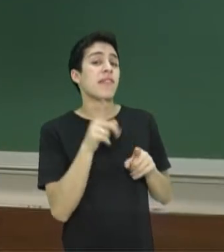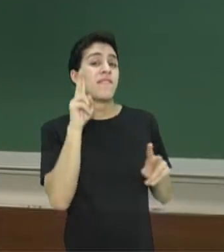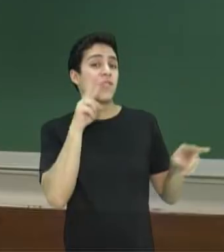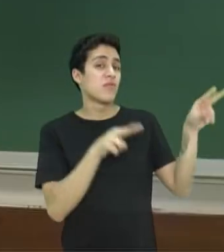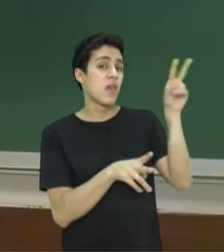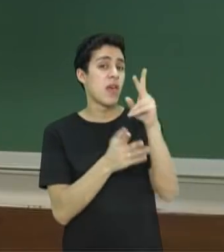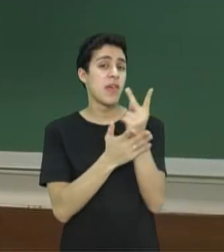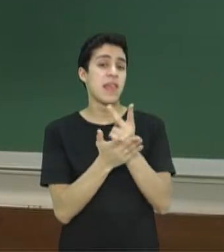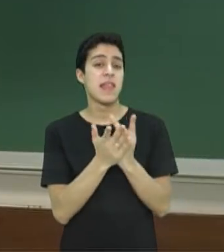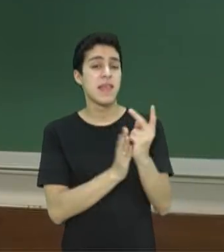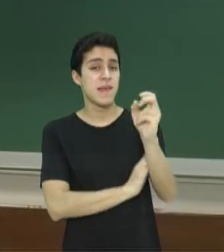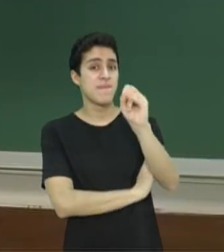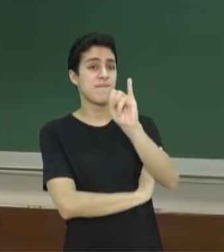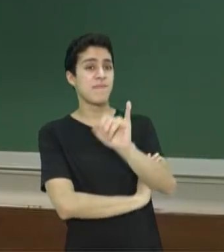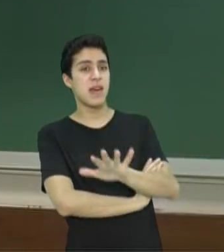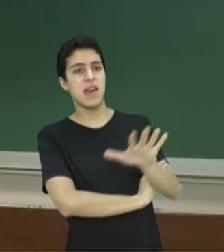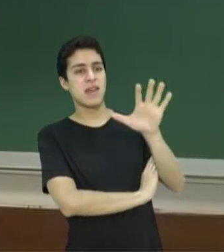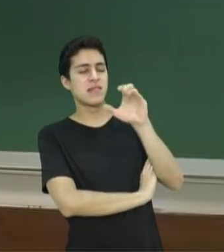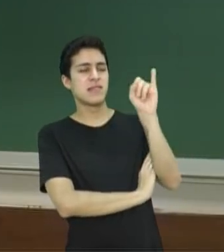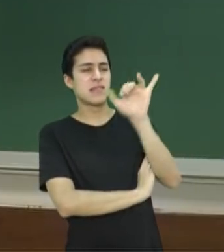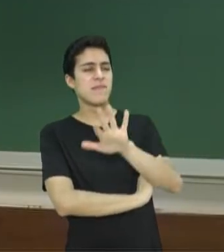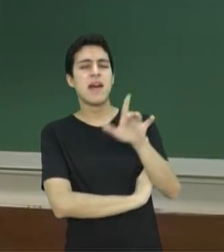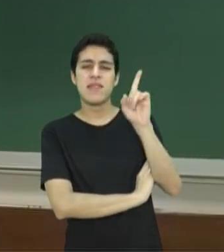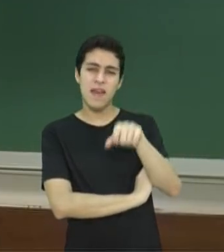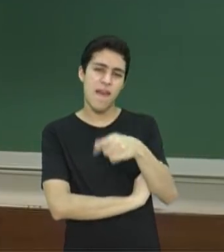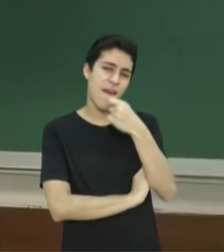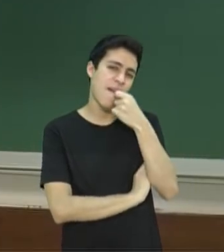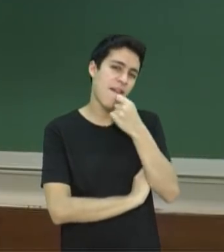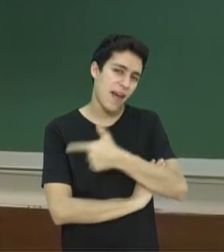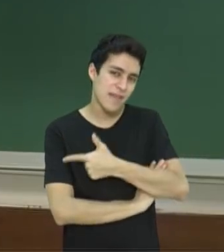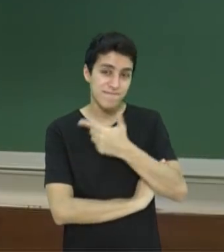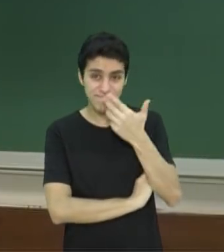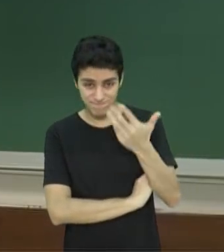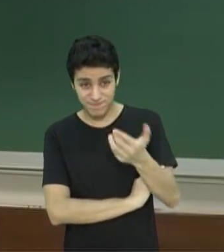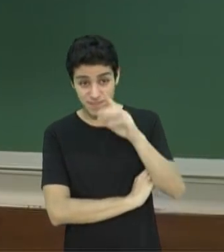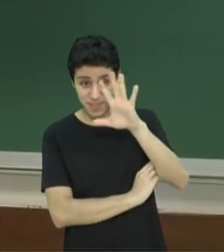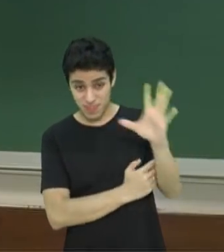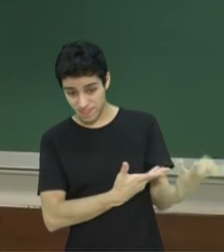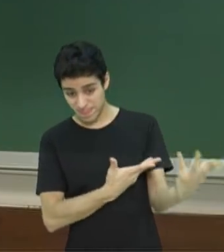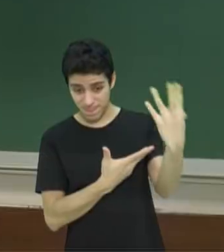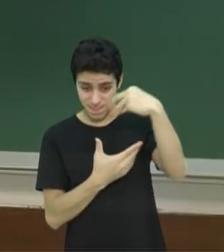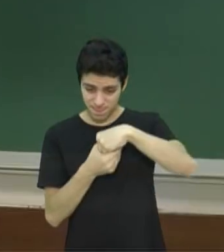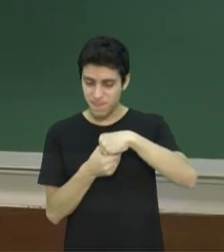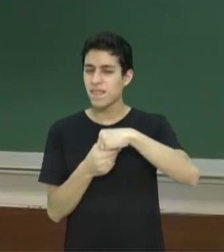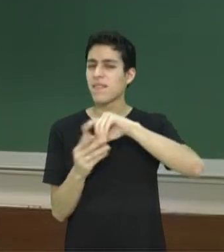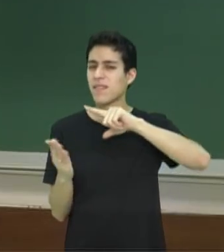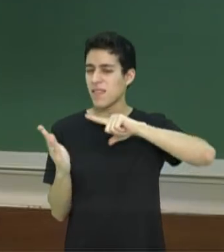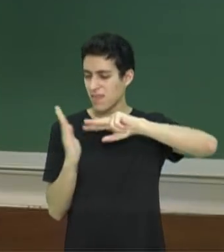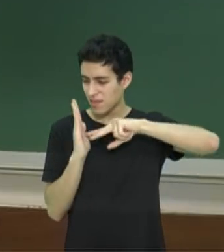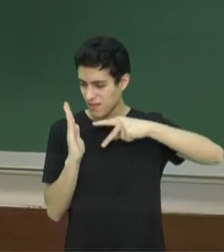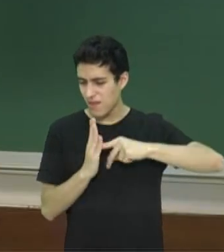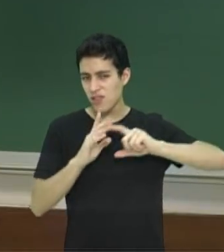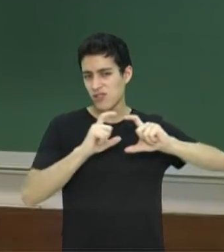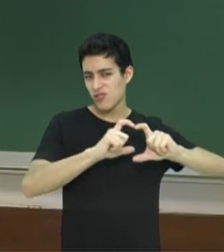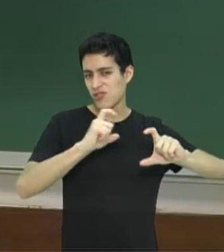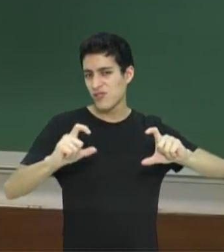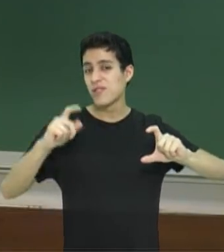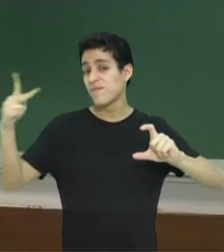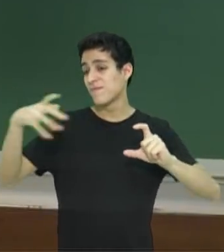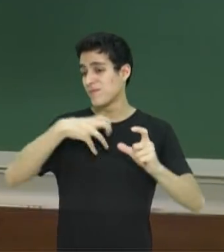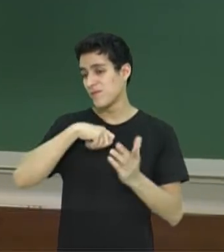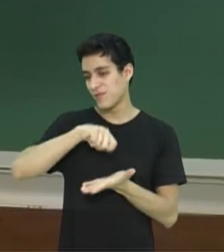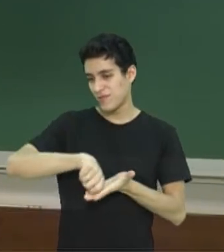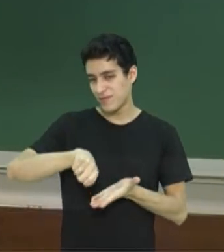imagens. E as imagens são realmente muito engraçadas. E isso também compõe o significado da tirinha e da crônica que ele